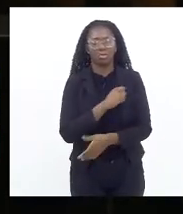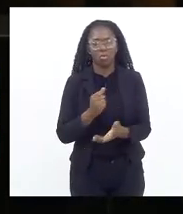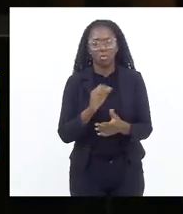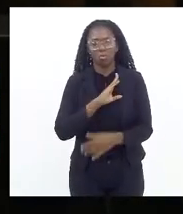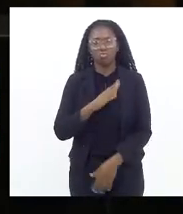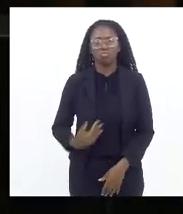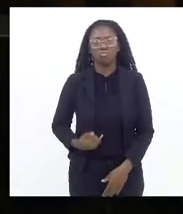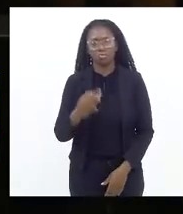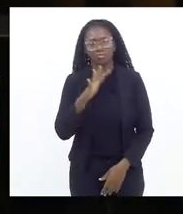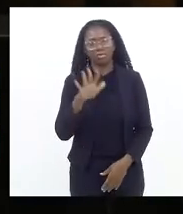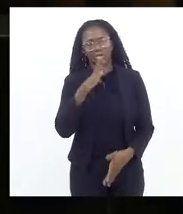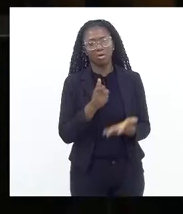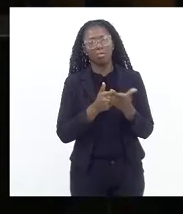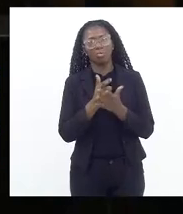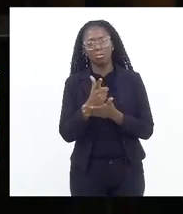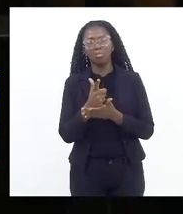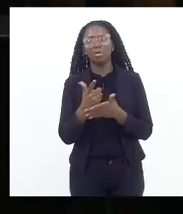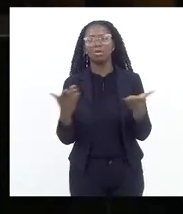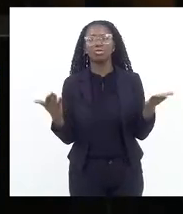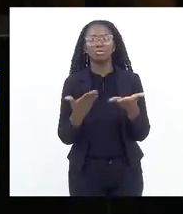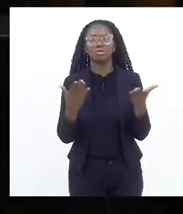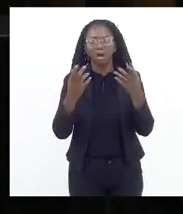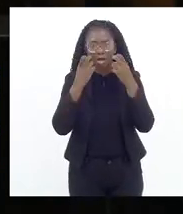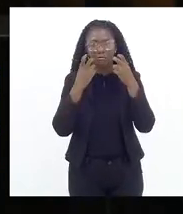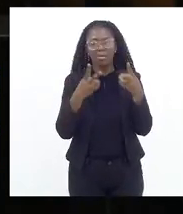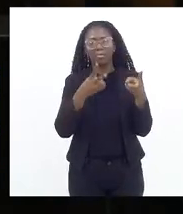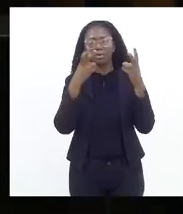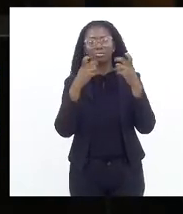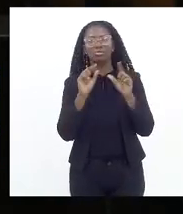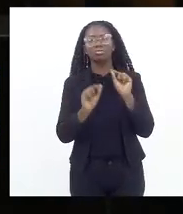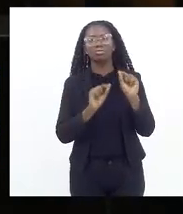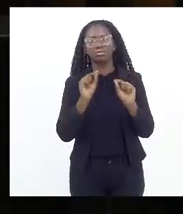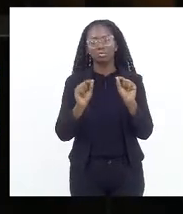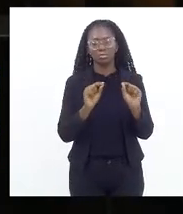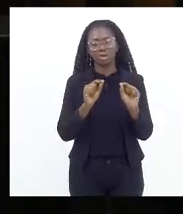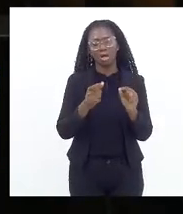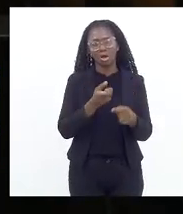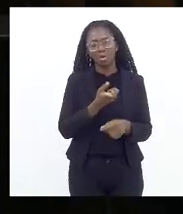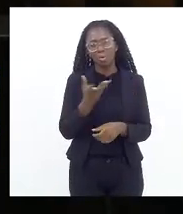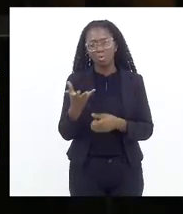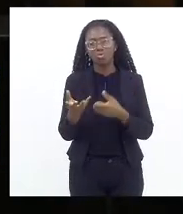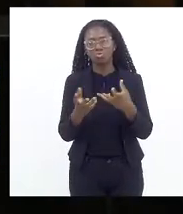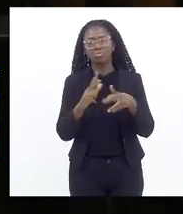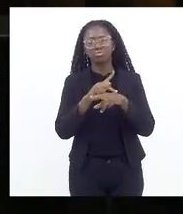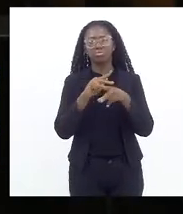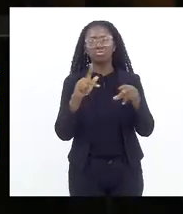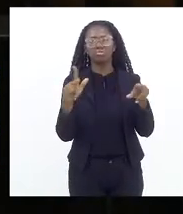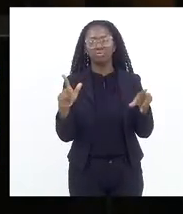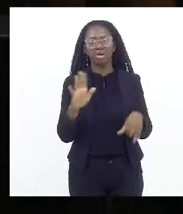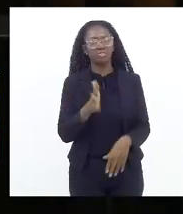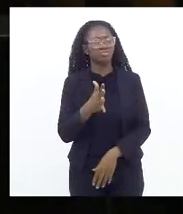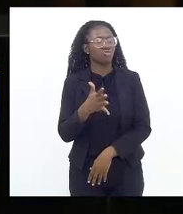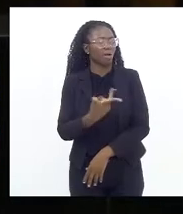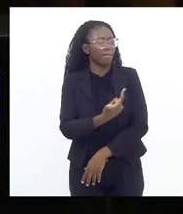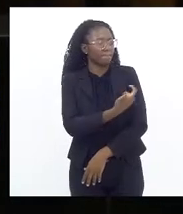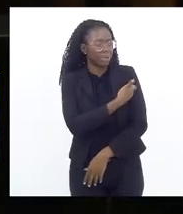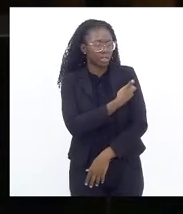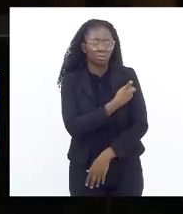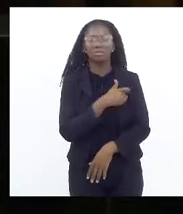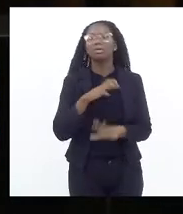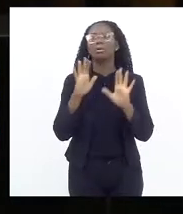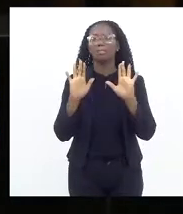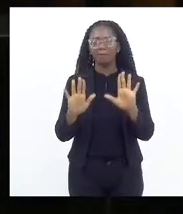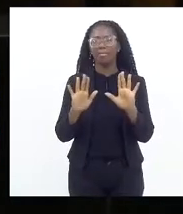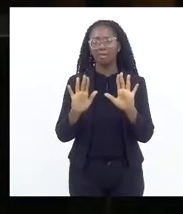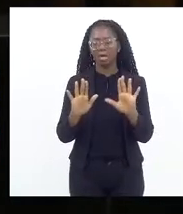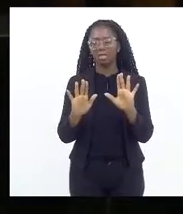federal. E hoje o que estamos vendo é uma quantidade significativa de pessoas já imunizadas. Mas sabe qual foi o